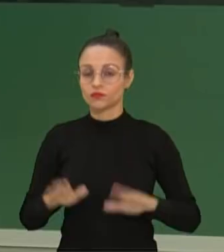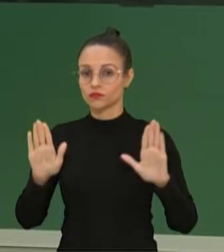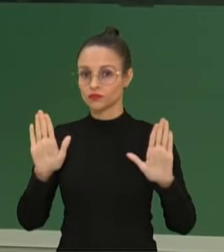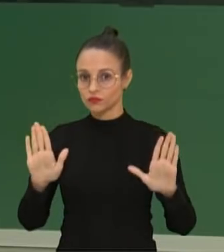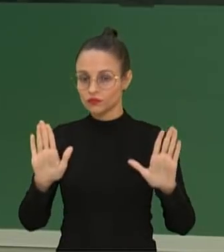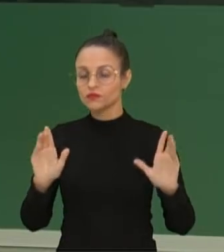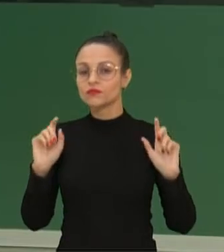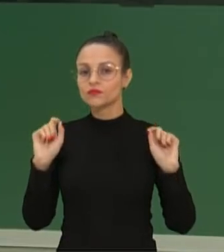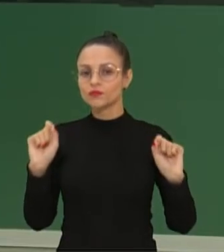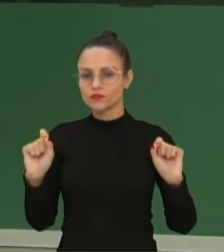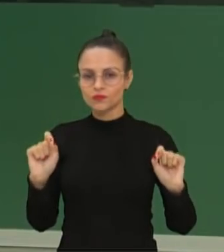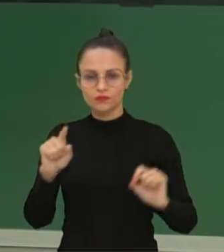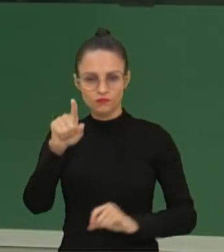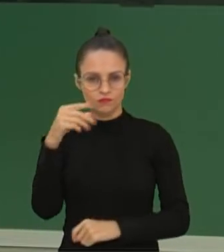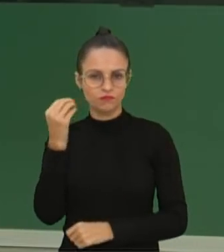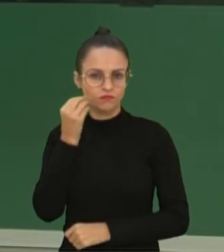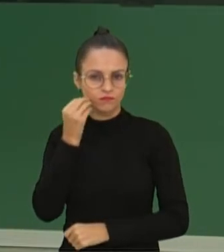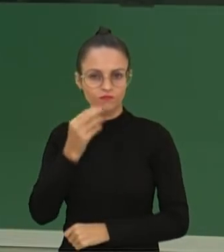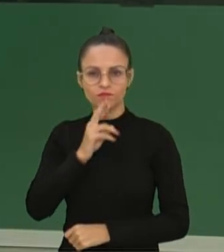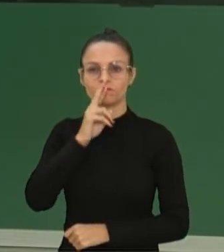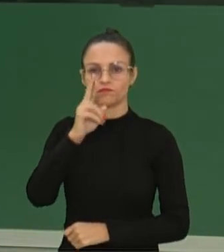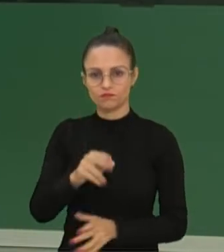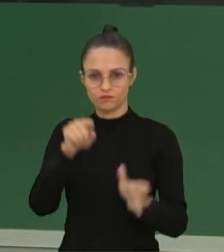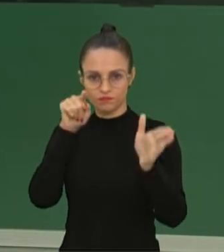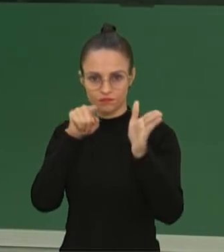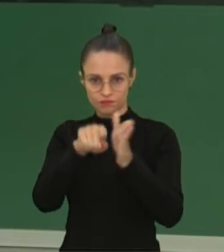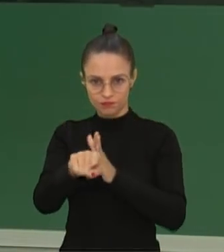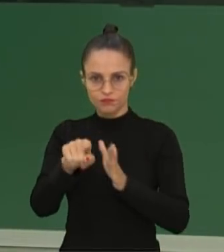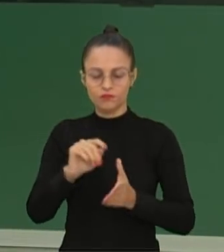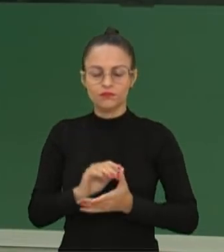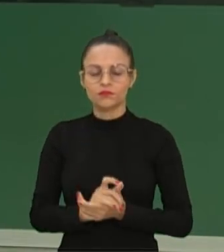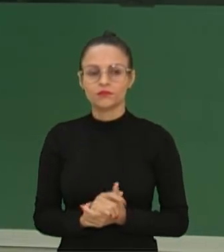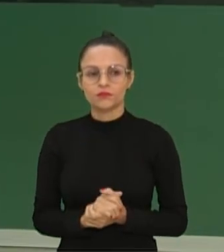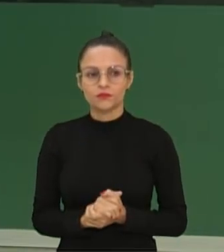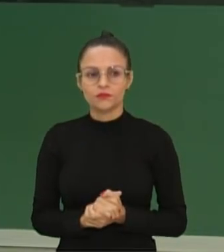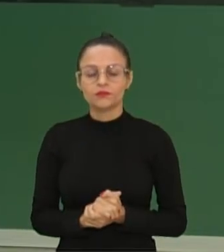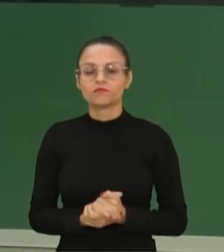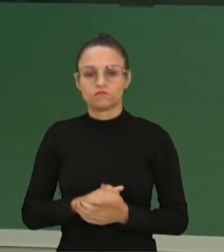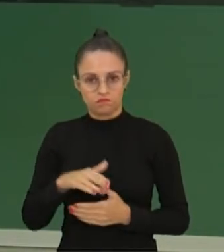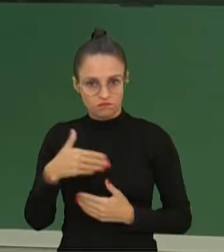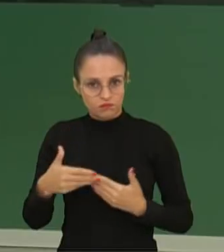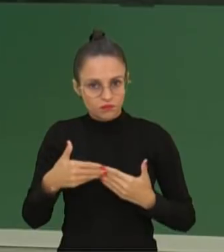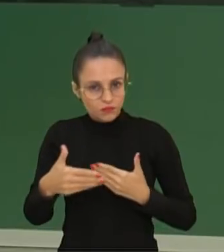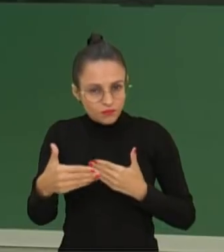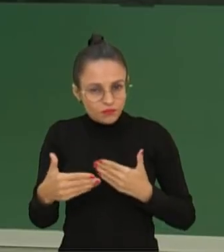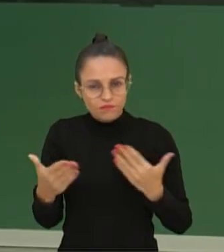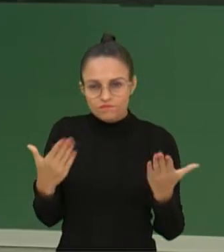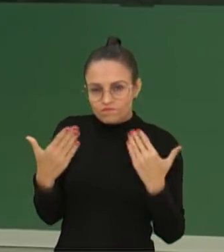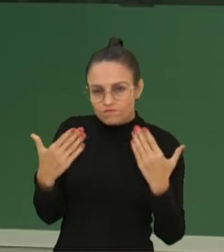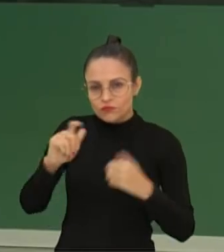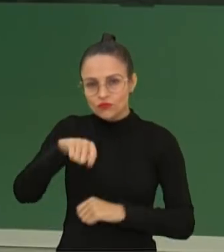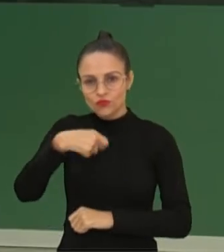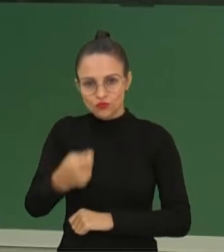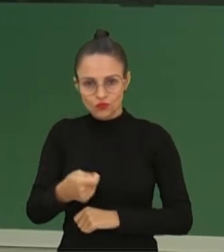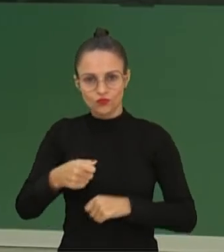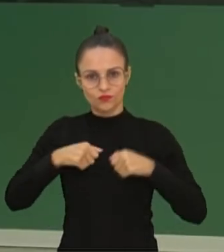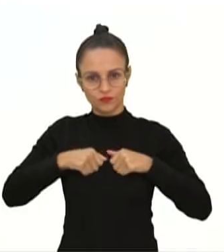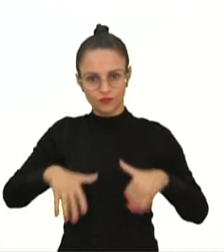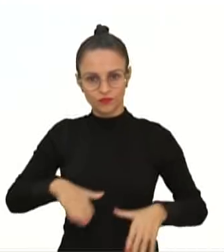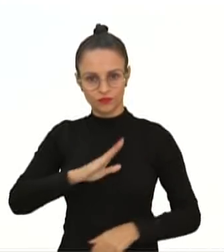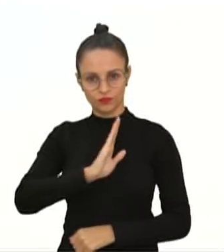Mas, vamos tentar responder uma questão aqui, para daí a gente começar a conversar mais sobre esse